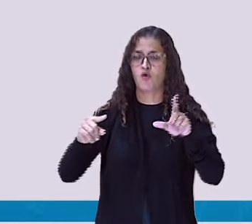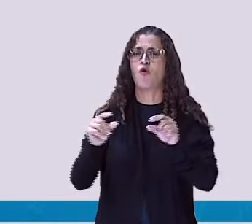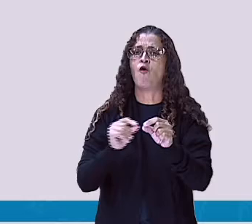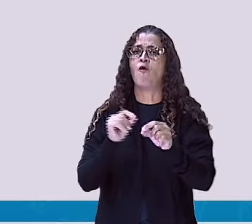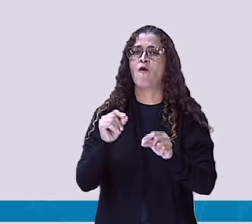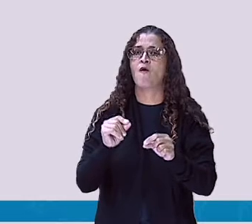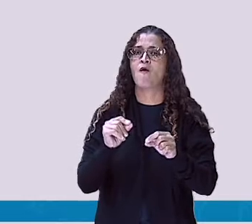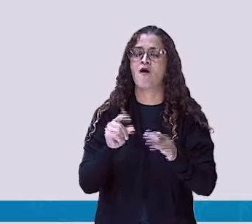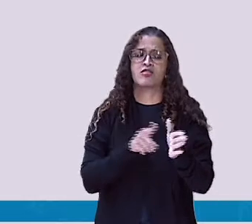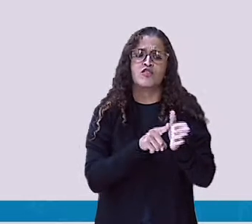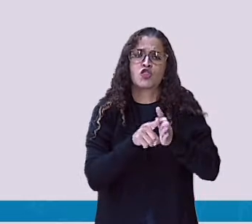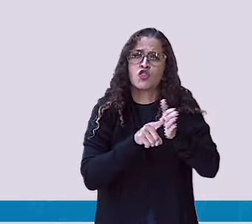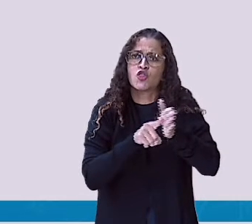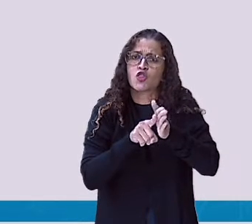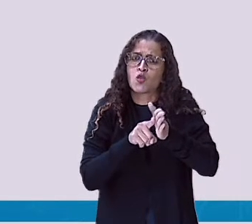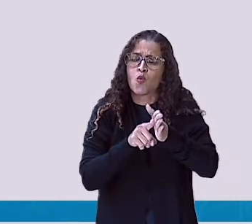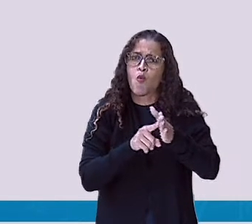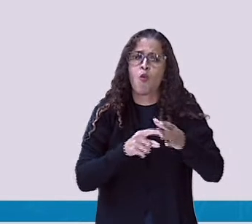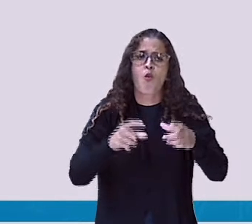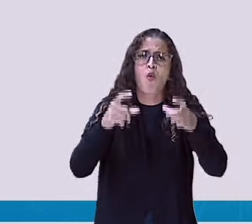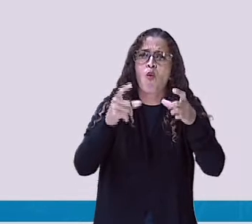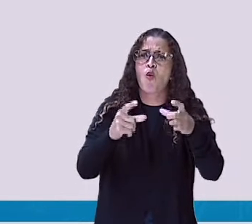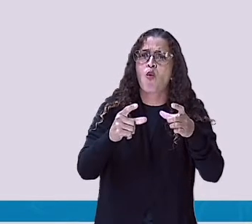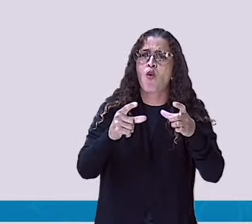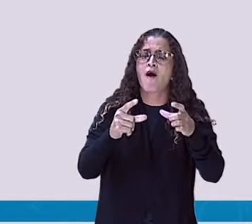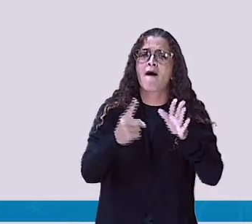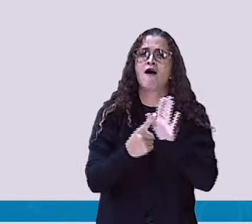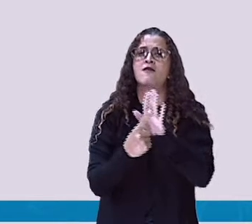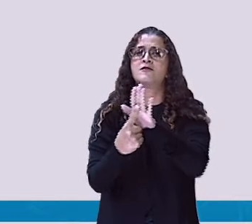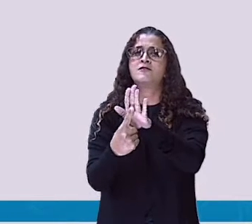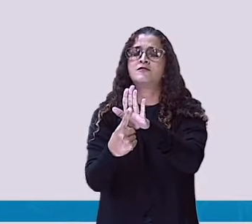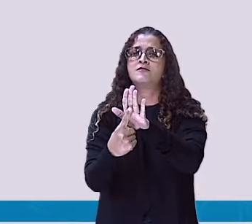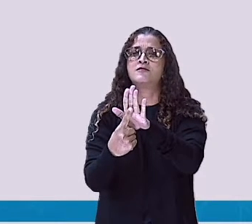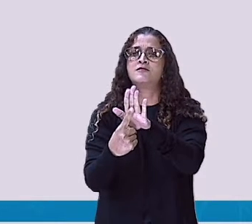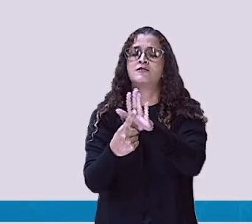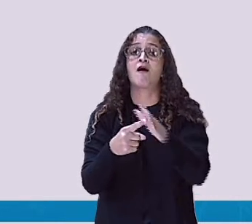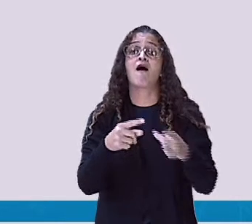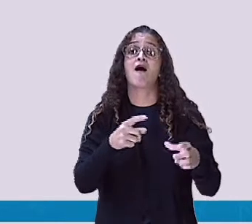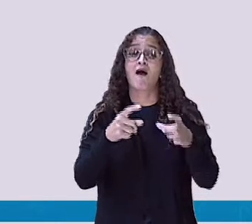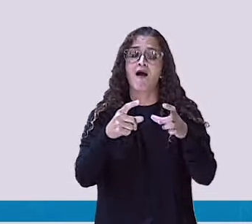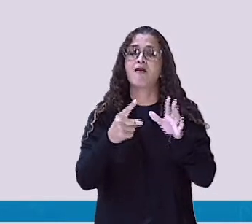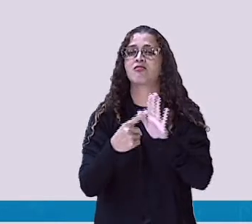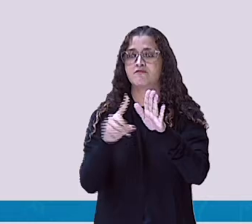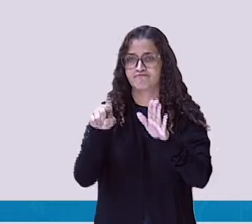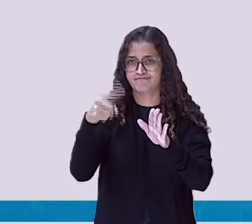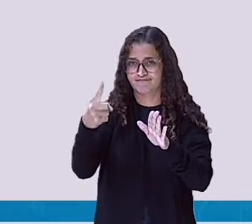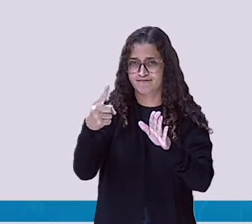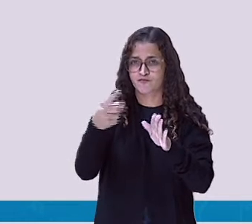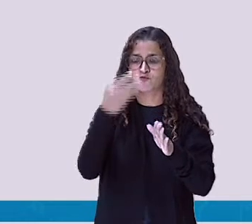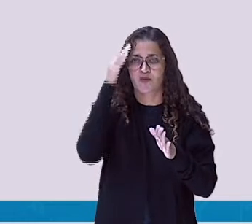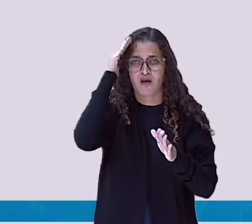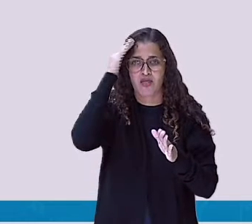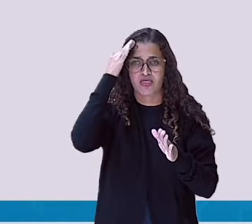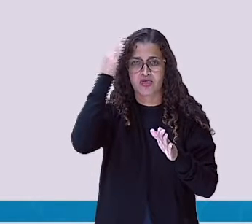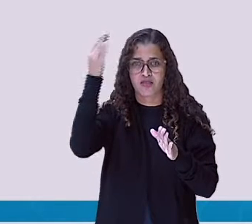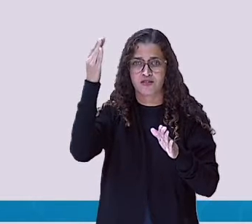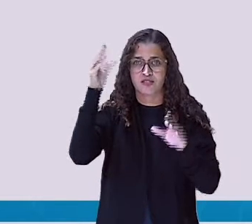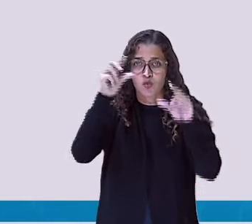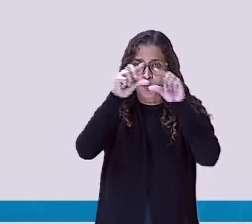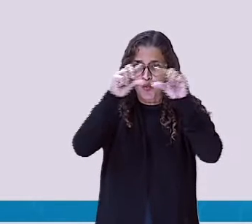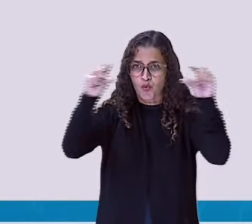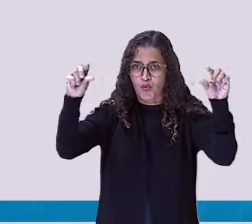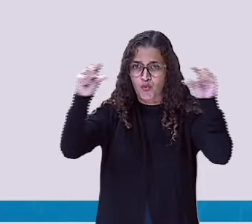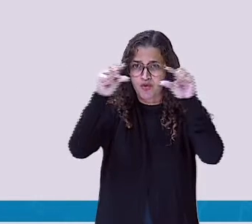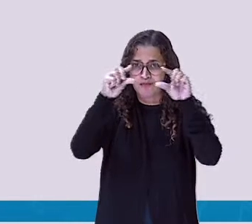você tirou a informação, os números, título do gráfico, que precisa de